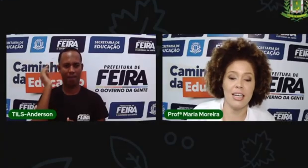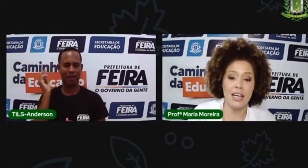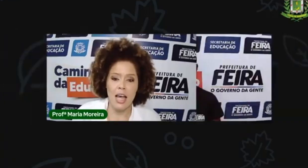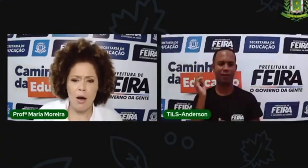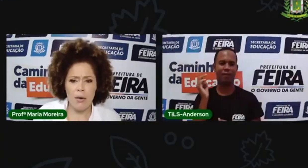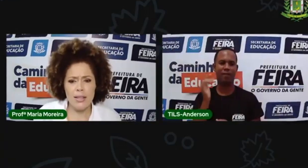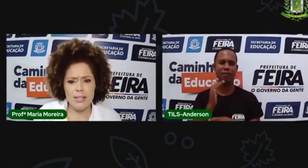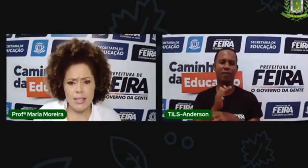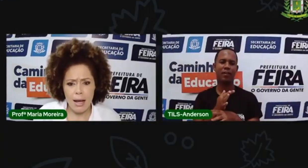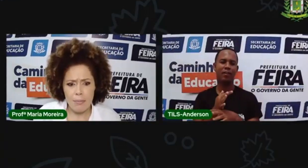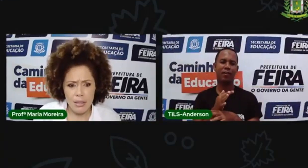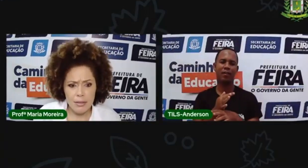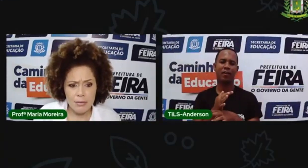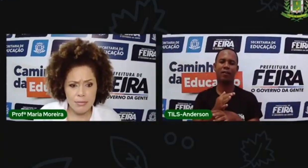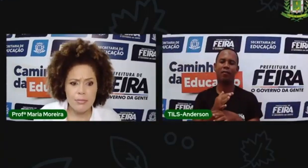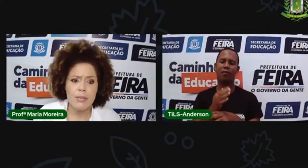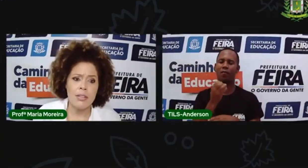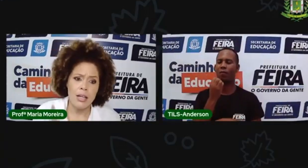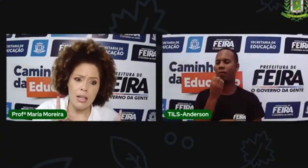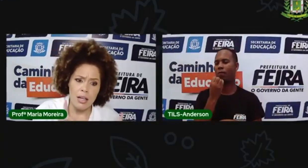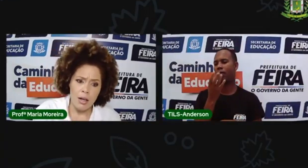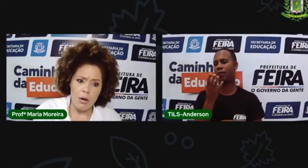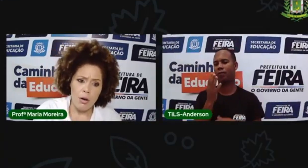merecido, né? Alguém sabe